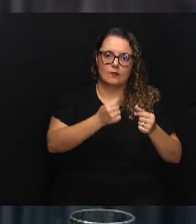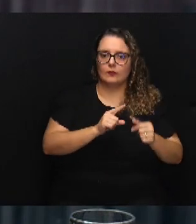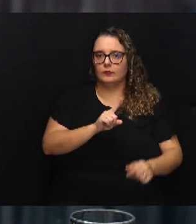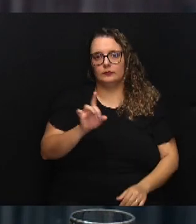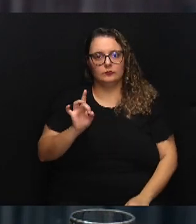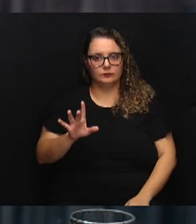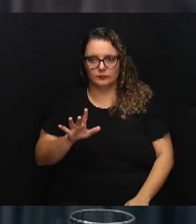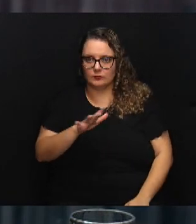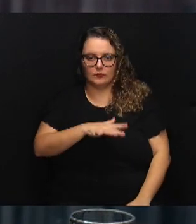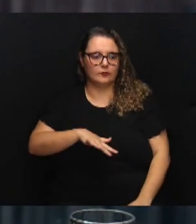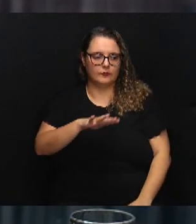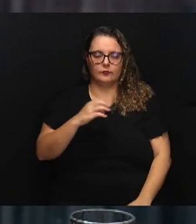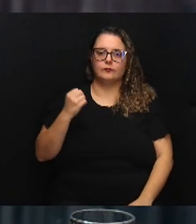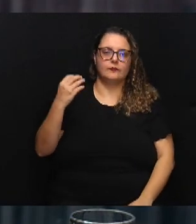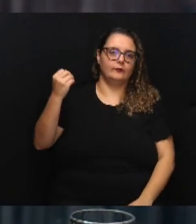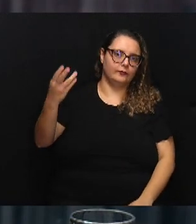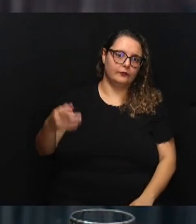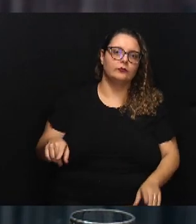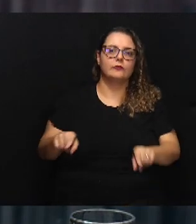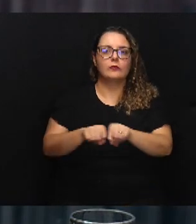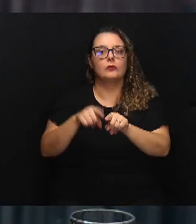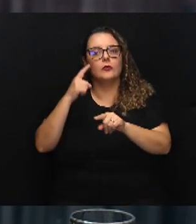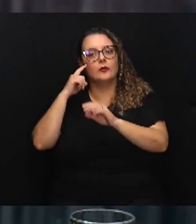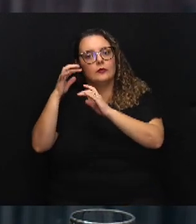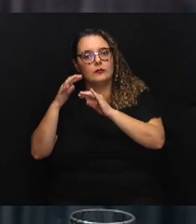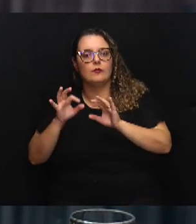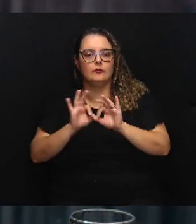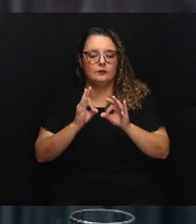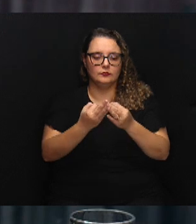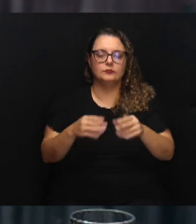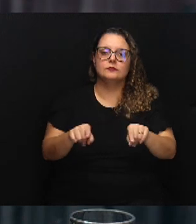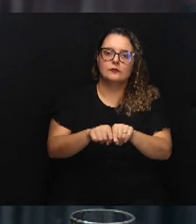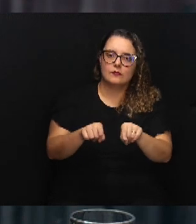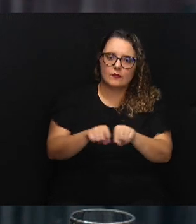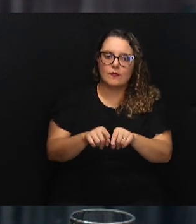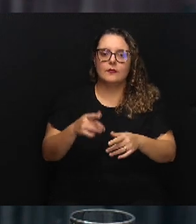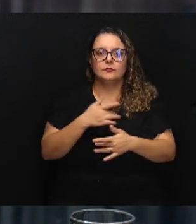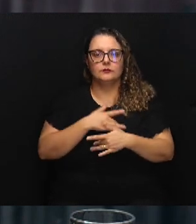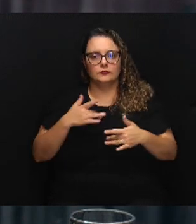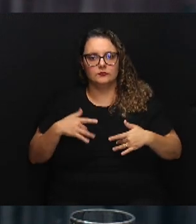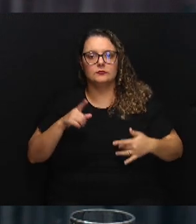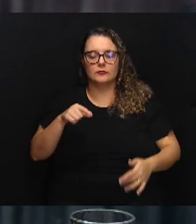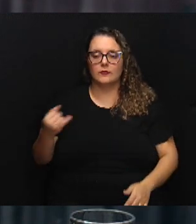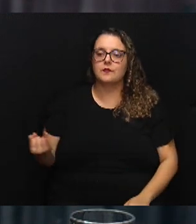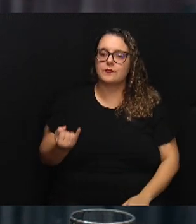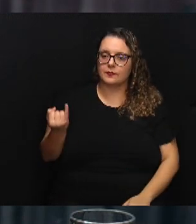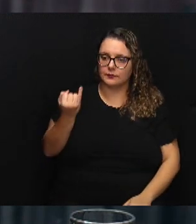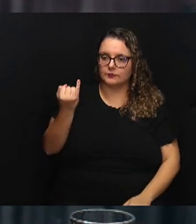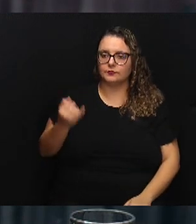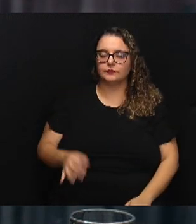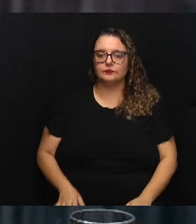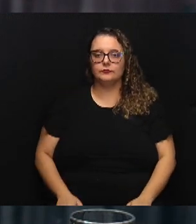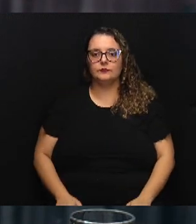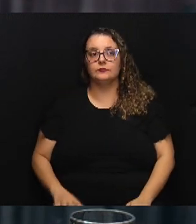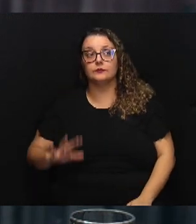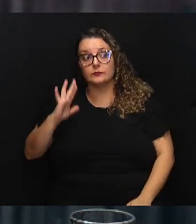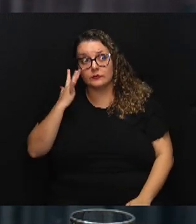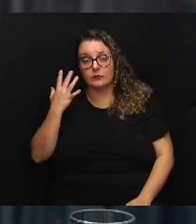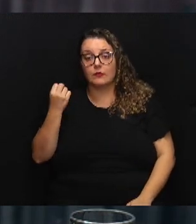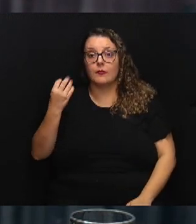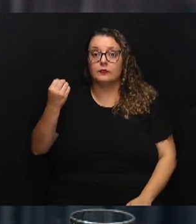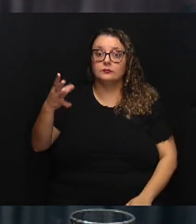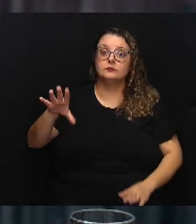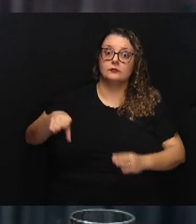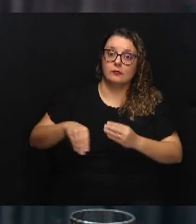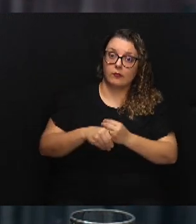para a parte de viagens, mas pensando na parte familiar também, na parte de saúde, é muito importante, né? Eu acho que a viagem compõe